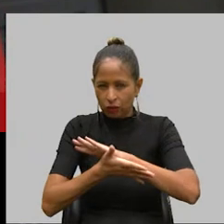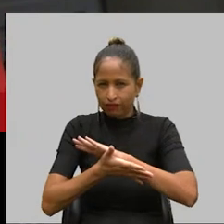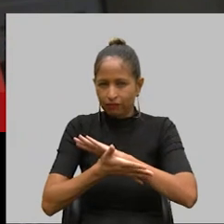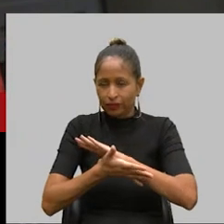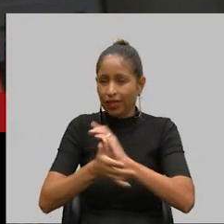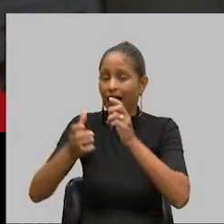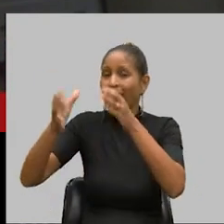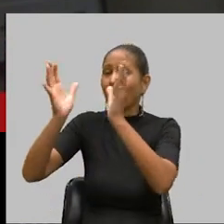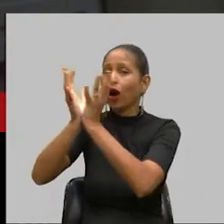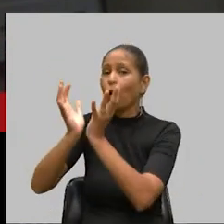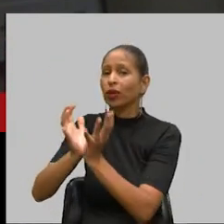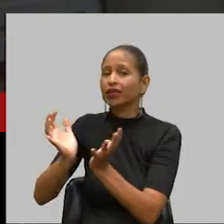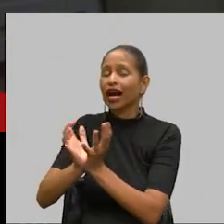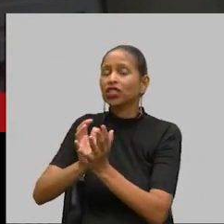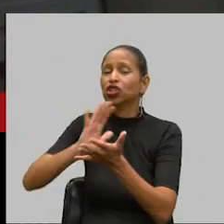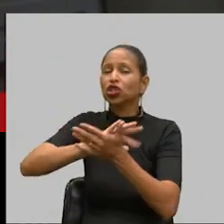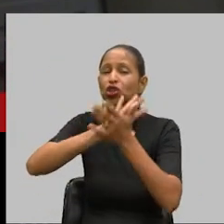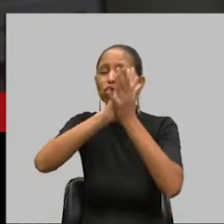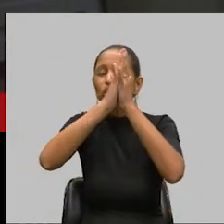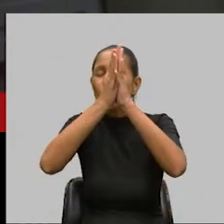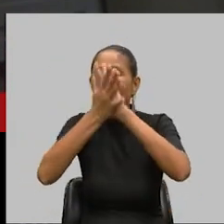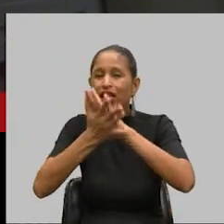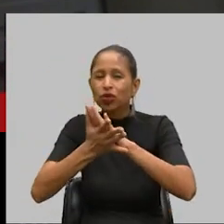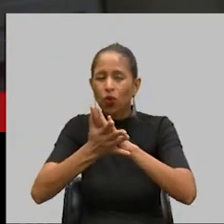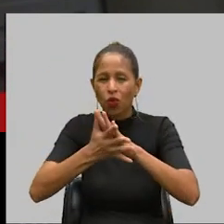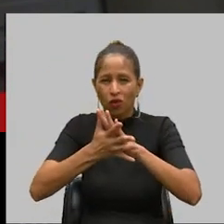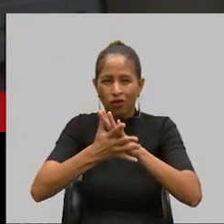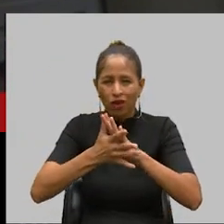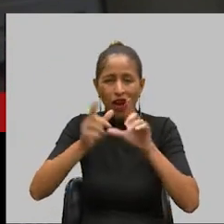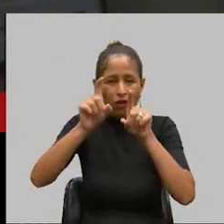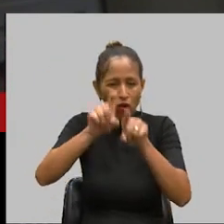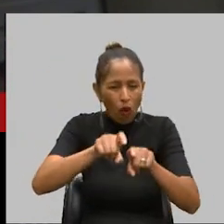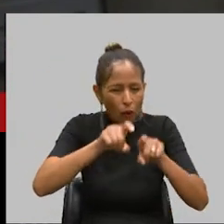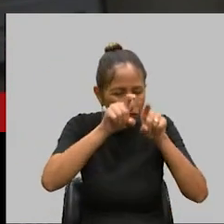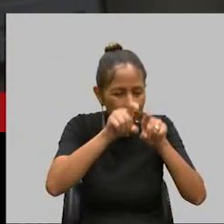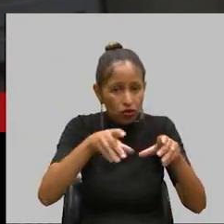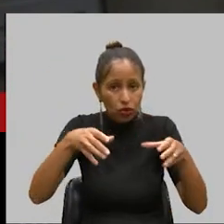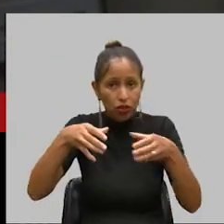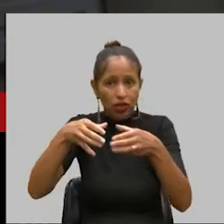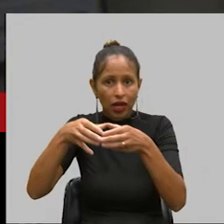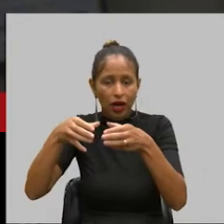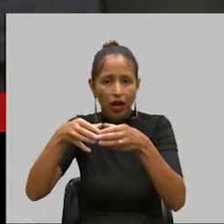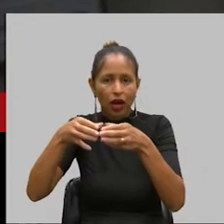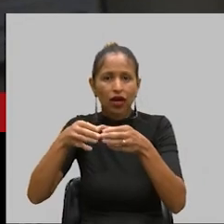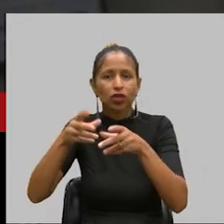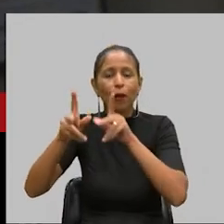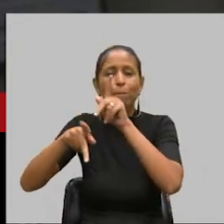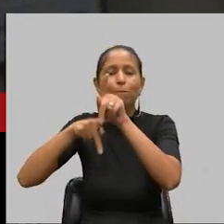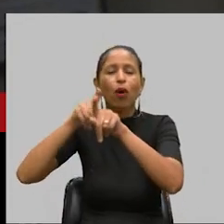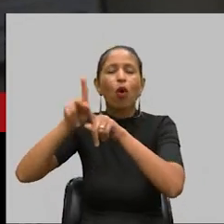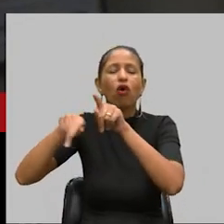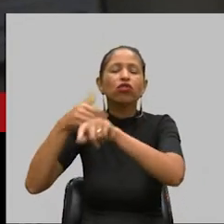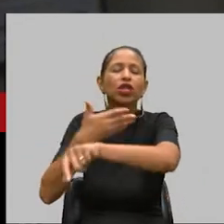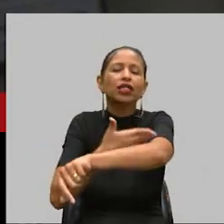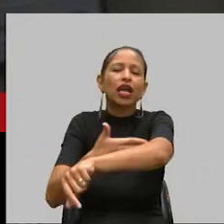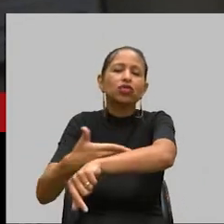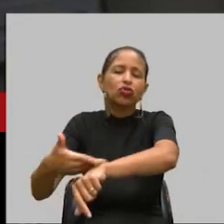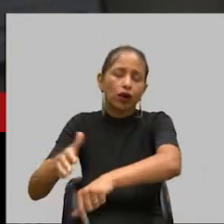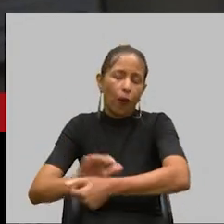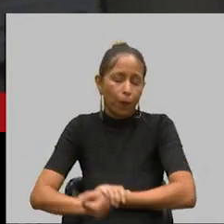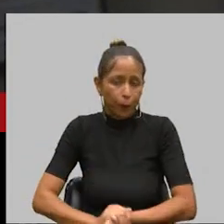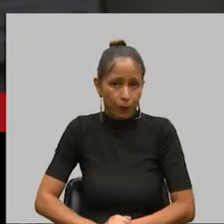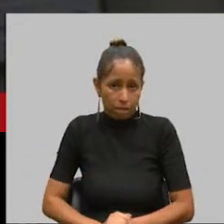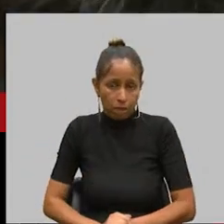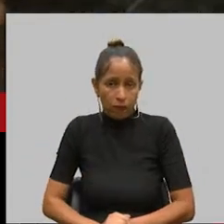destruído a agricultura camponesa destruído Muitas comunidades de povos tradicionais né então